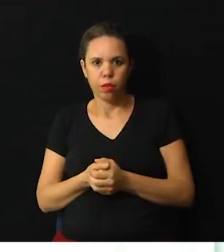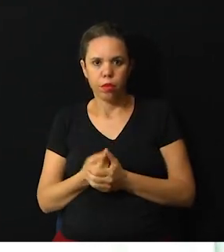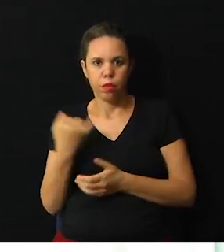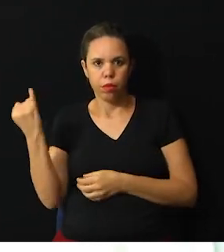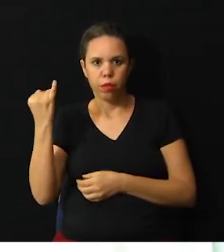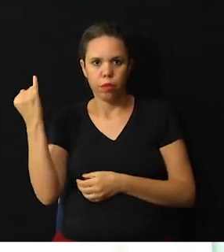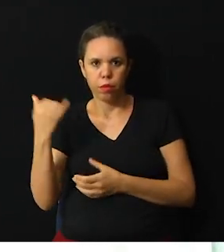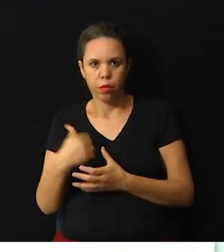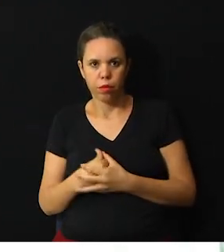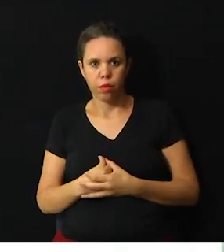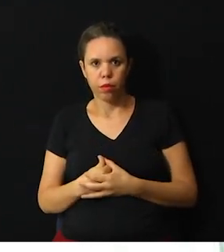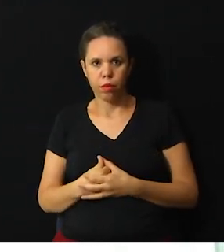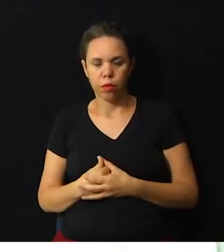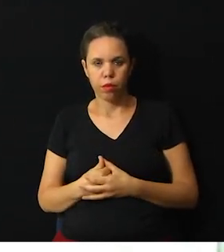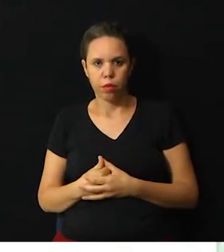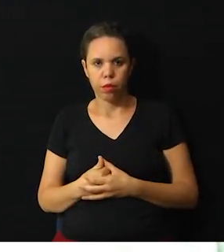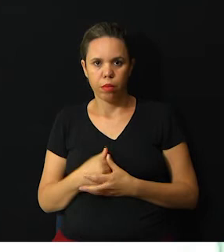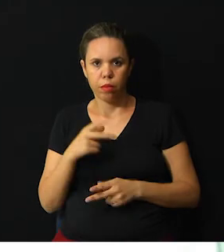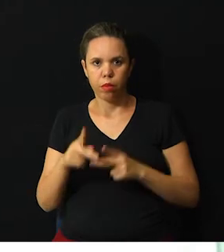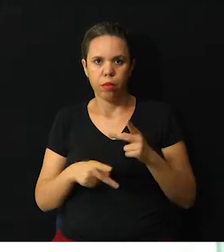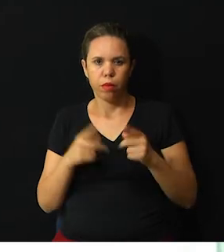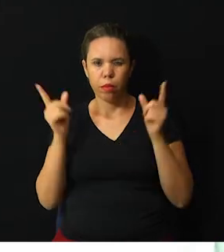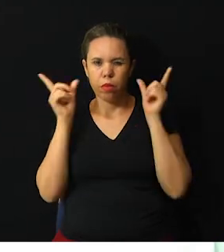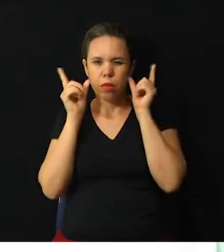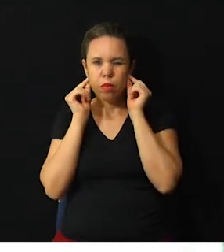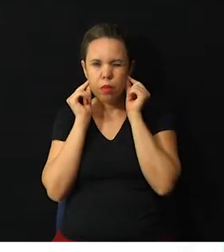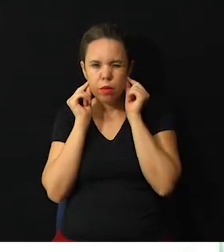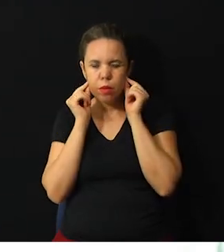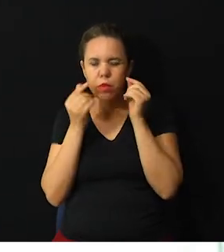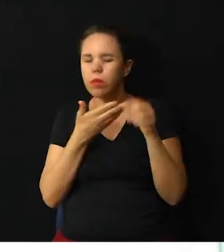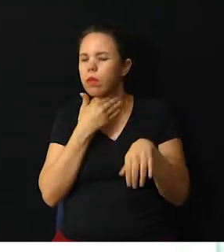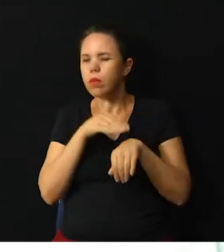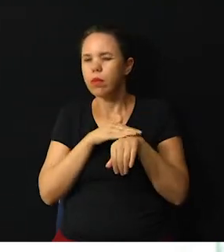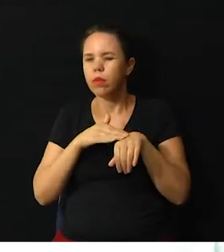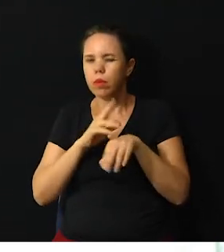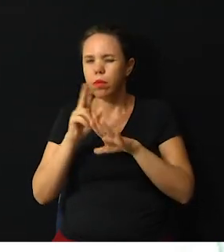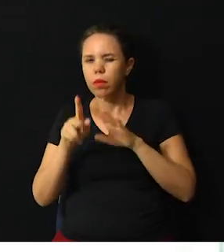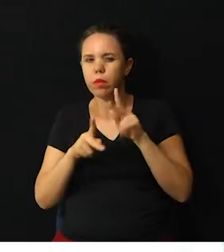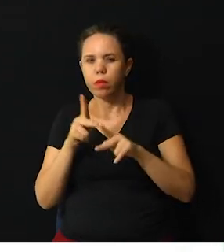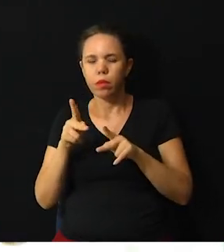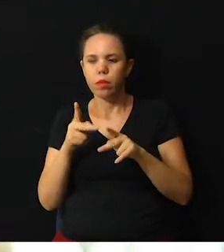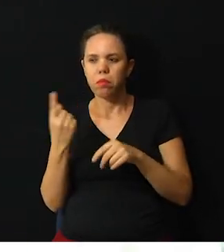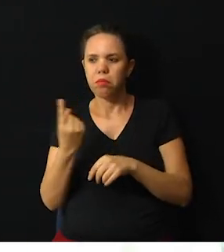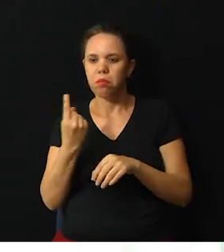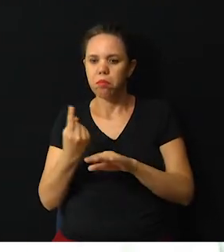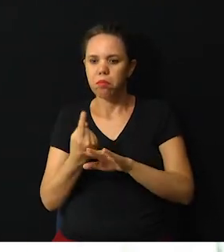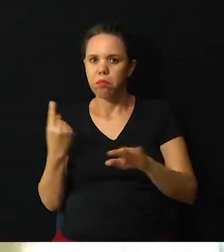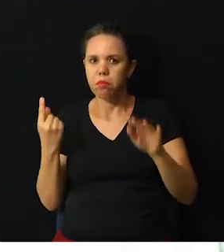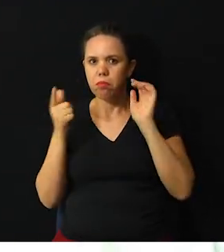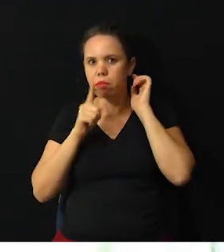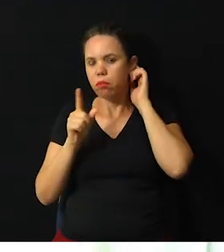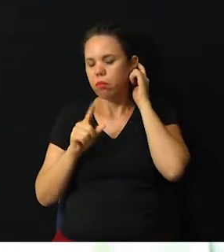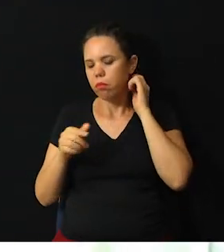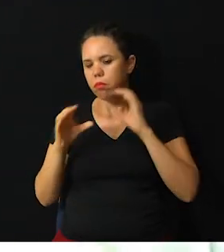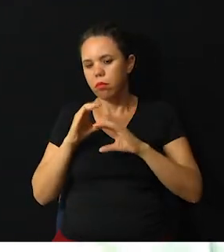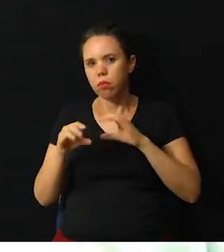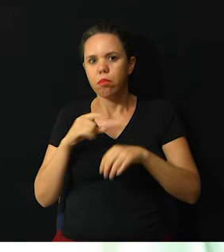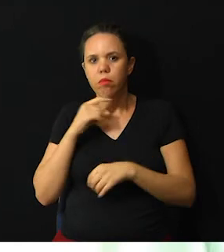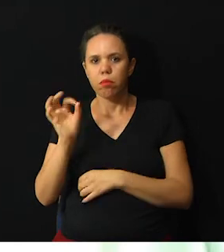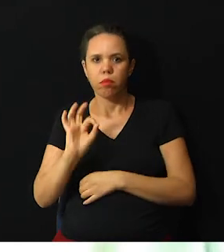privação muito importante. Se tem uma pessoa que é um pouco surda, dentro de uma conversa entre várias pessoas, ela se isola, porque ela não consegue